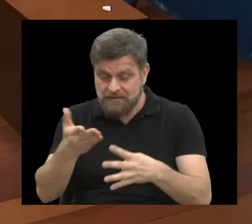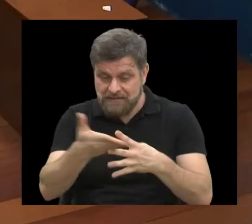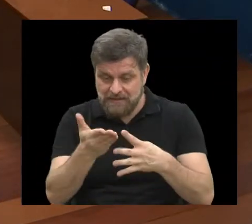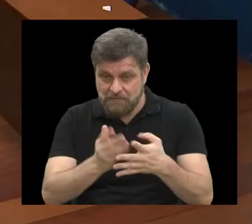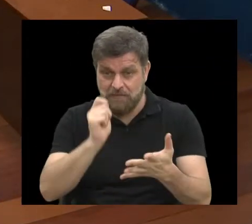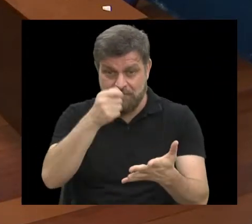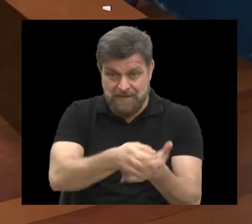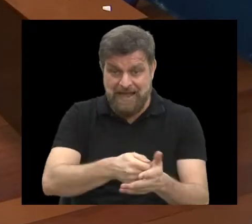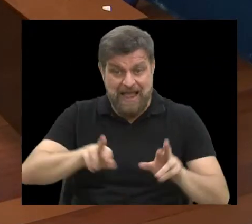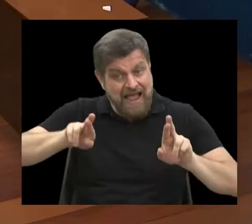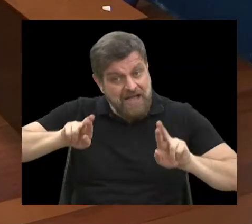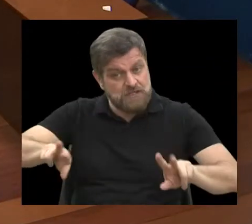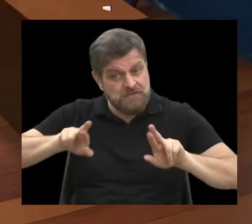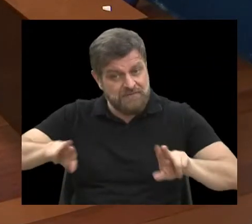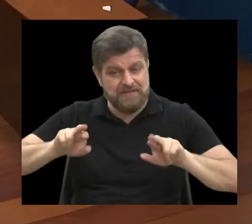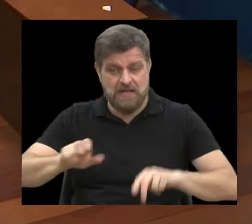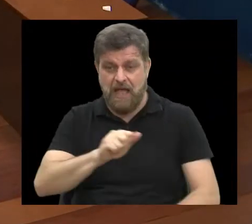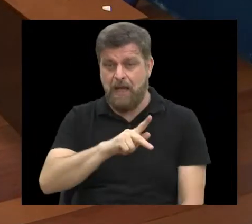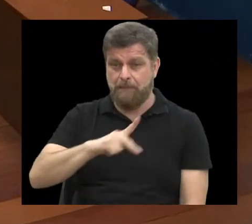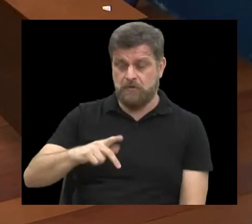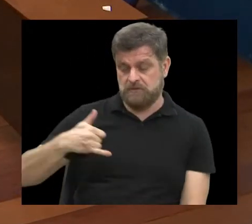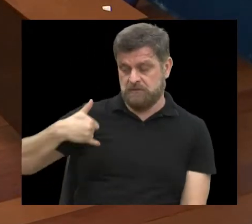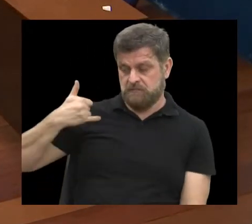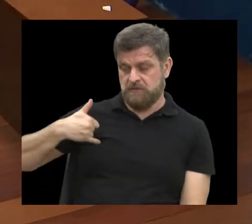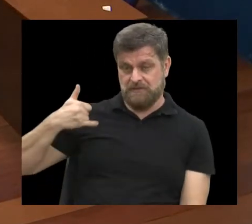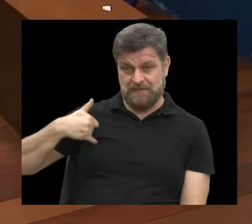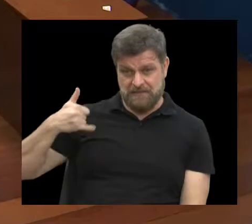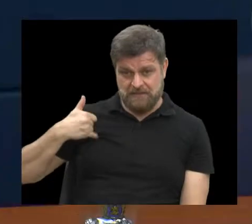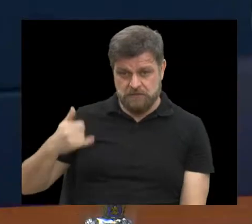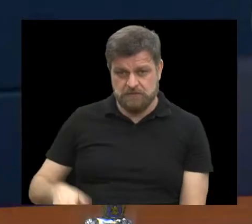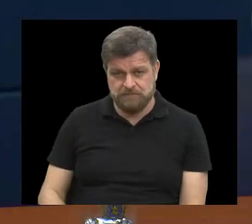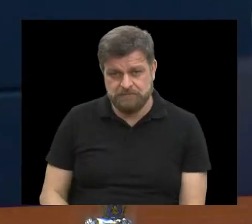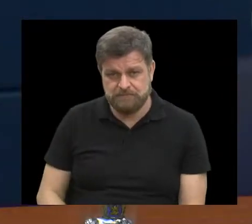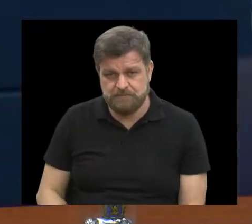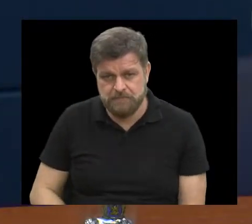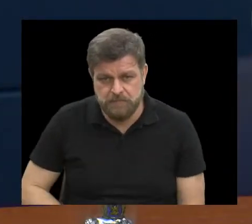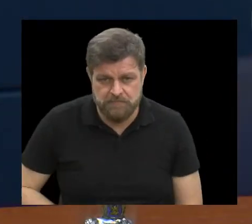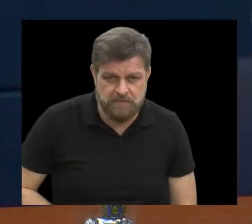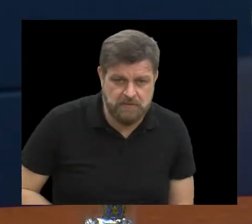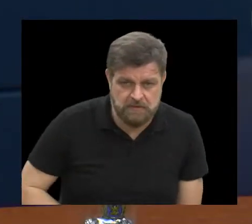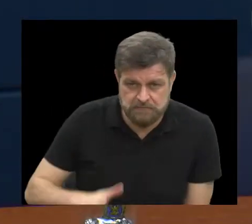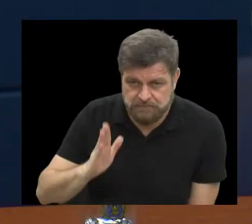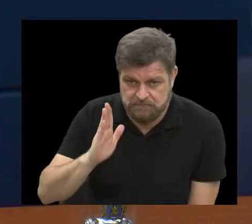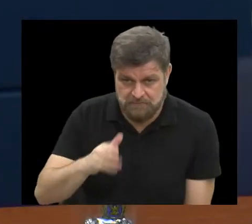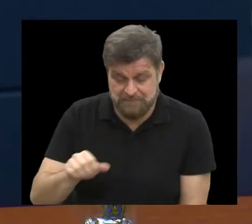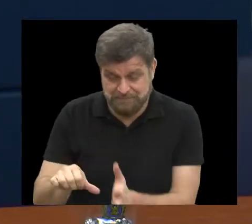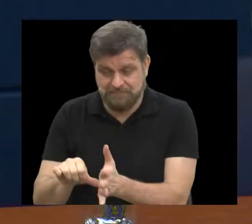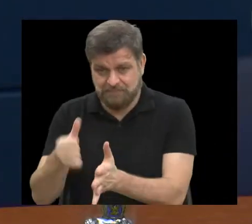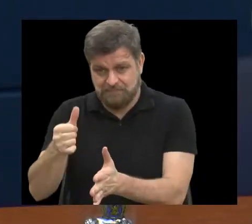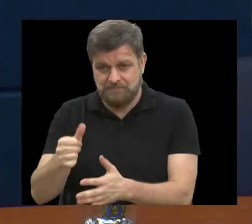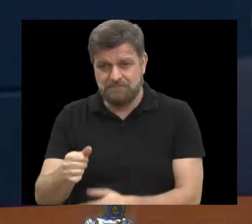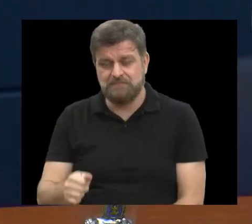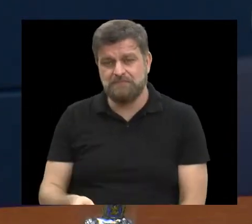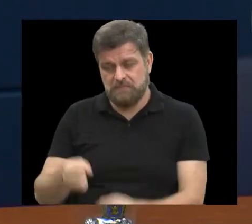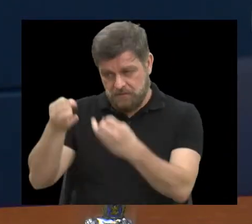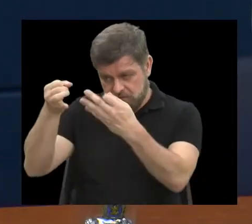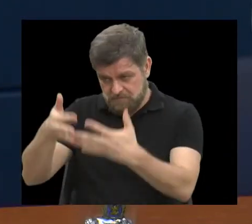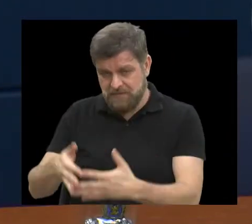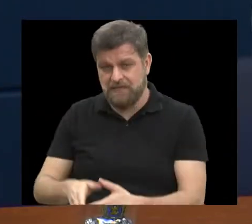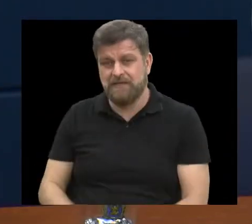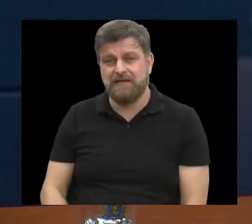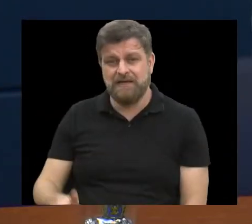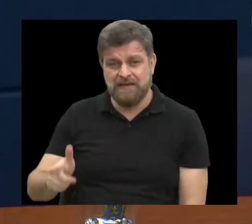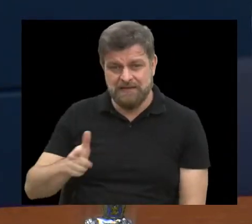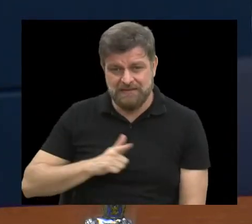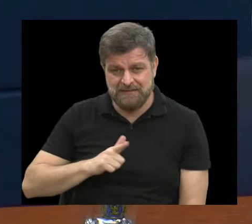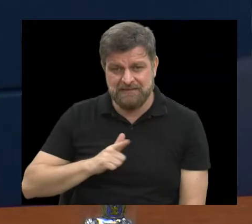é diferente da aposentadoria por idade. Então, por idade é aquela que a primeira que a gente disse, a pessoa precisa ter